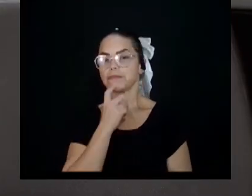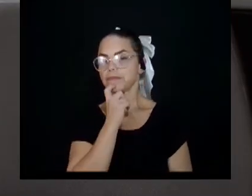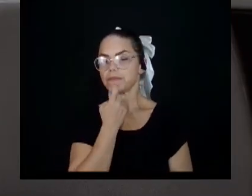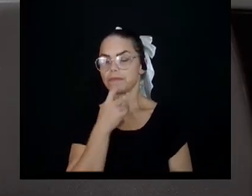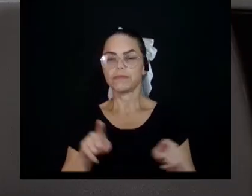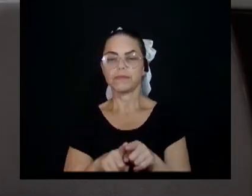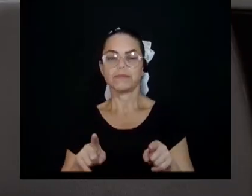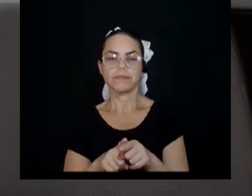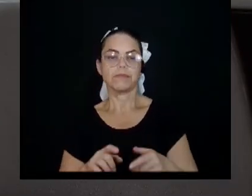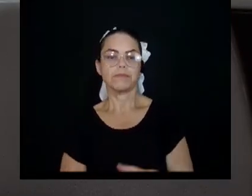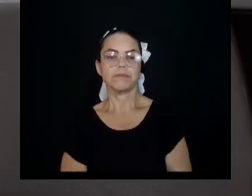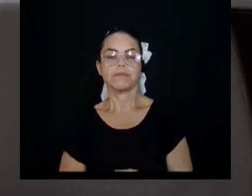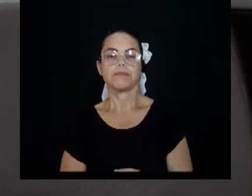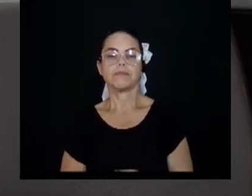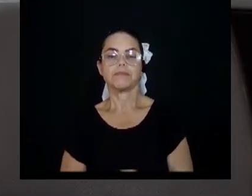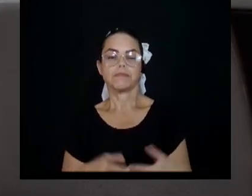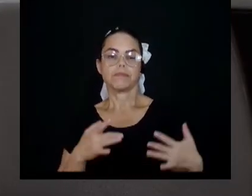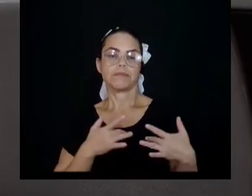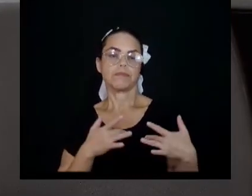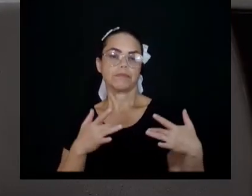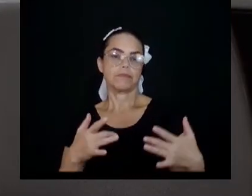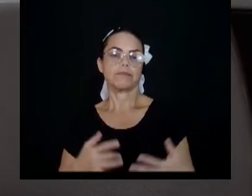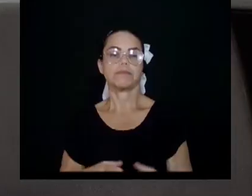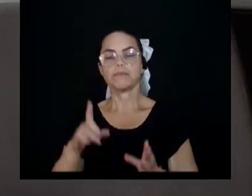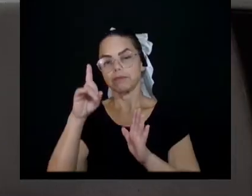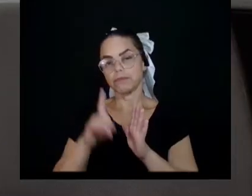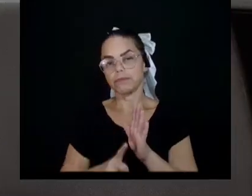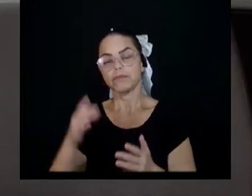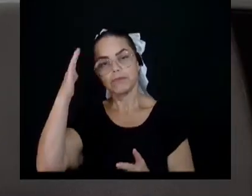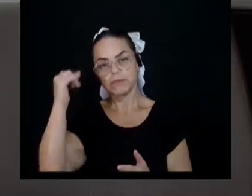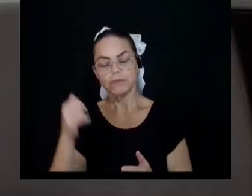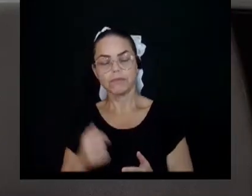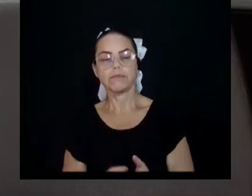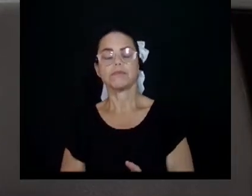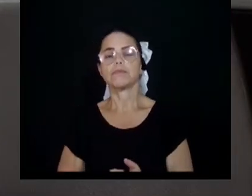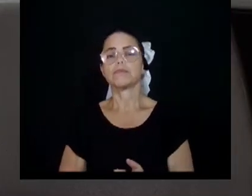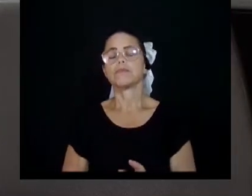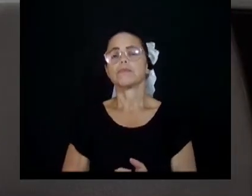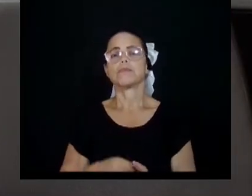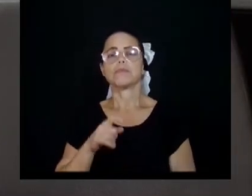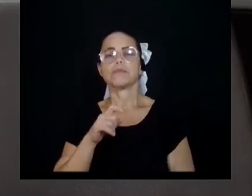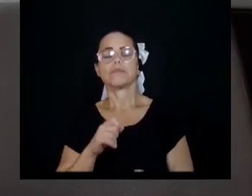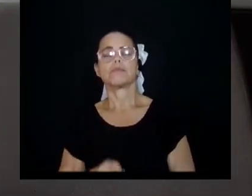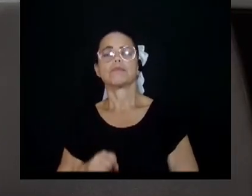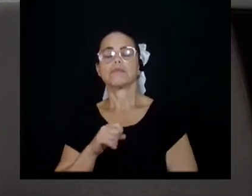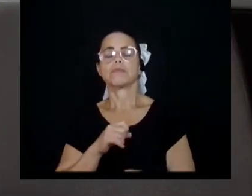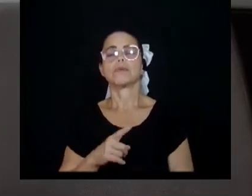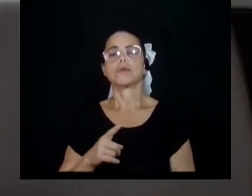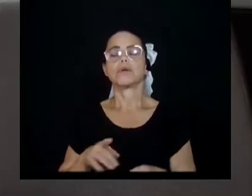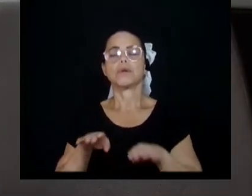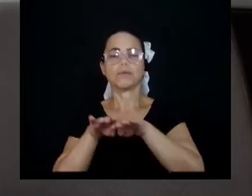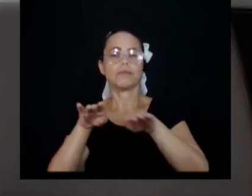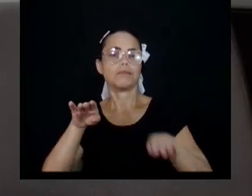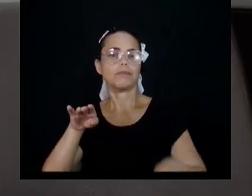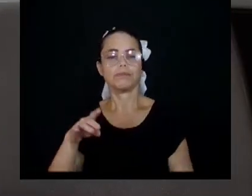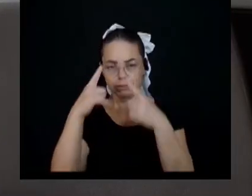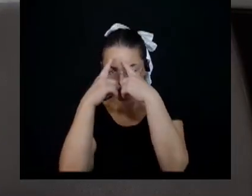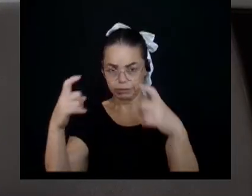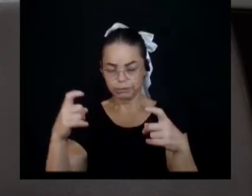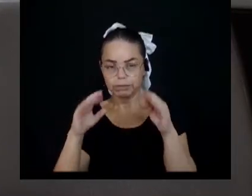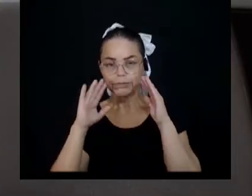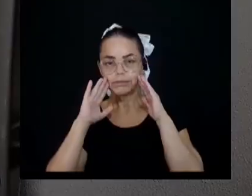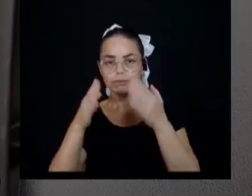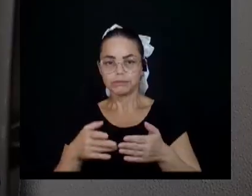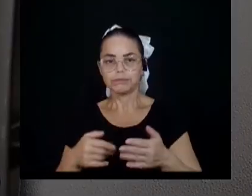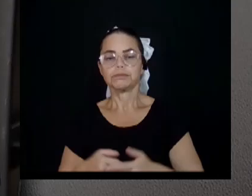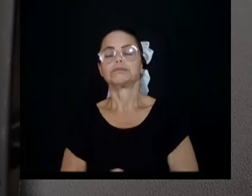consolidar nessa questão dos direitos, da violação, da desigualdade e violência, focando aqui na cidade,